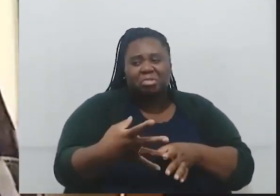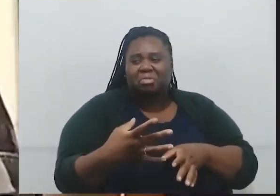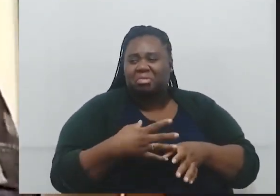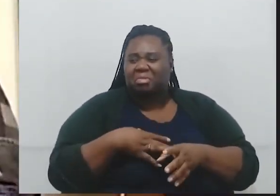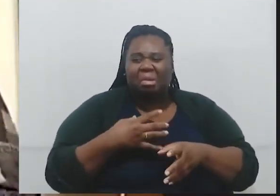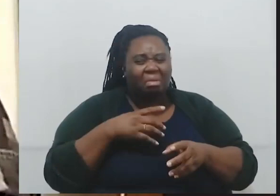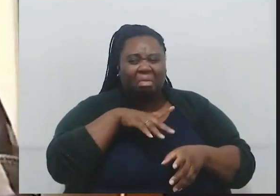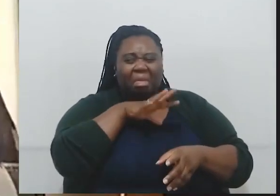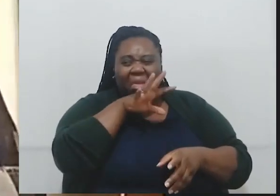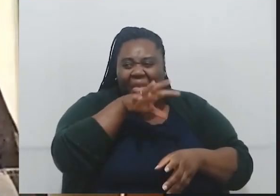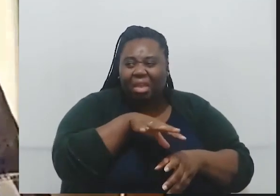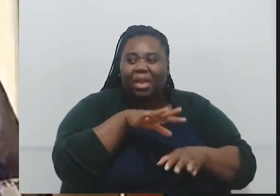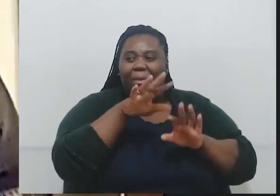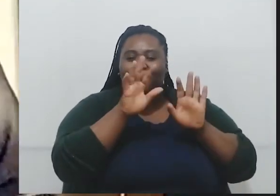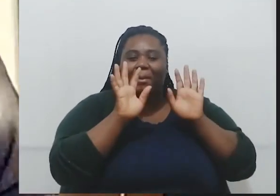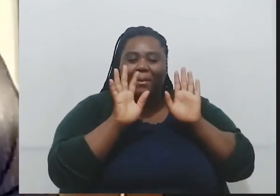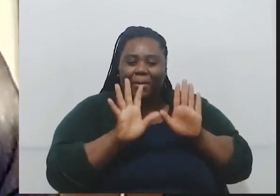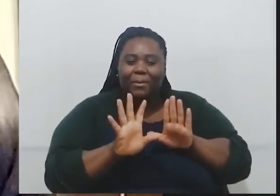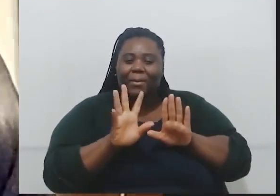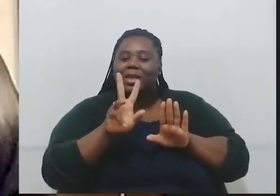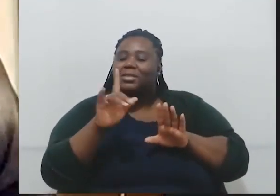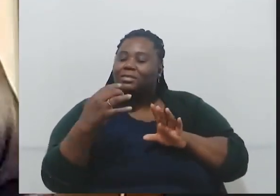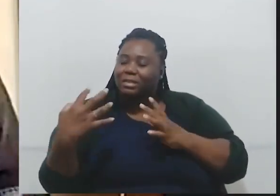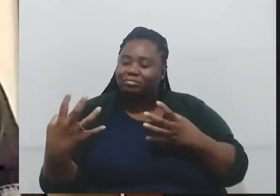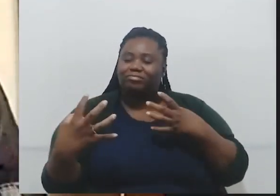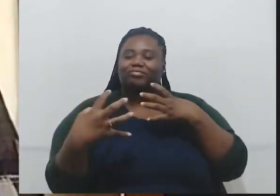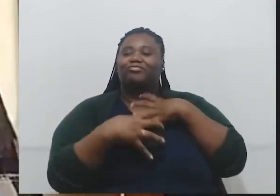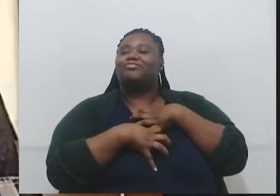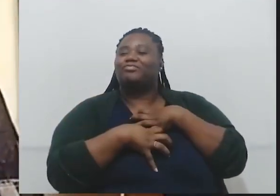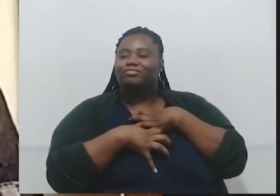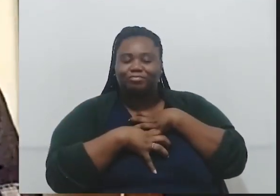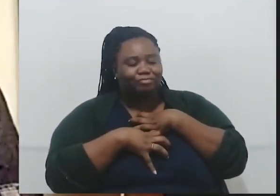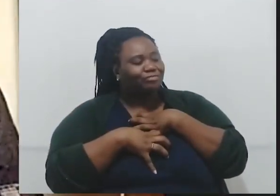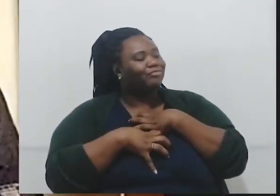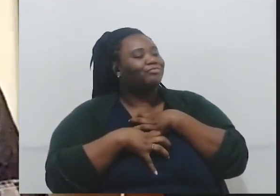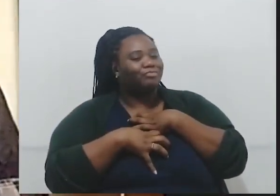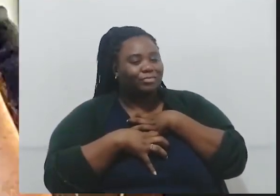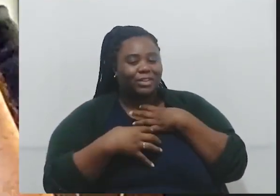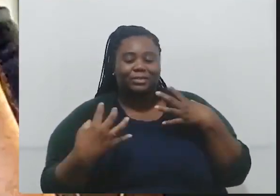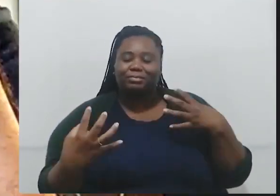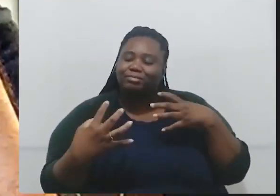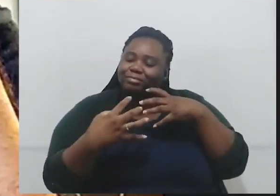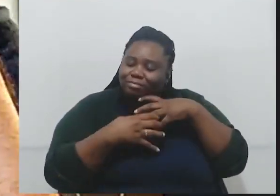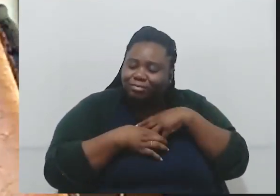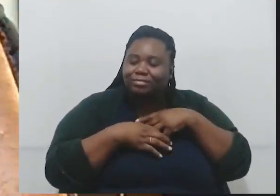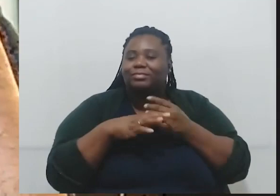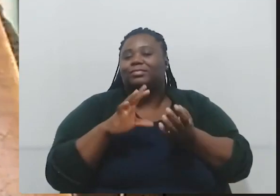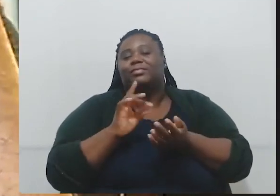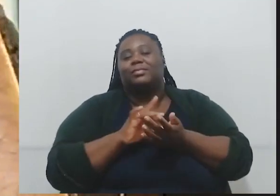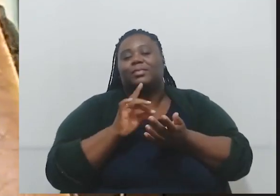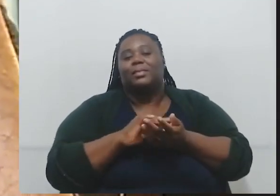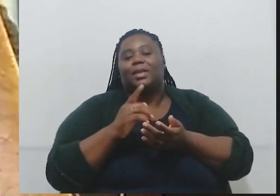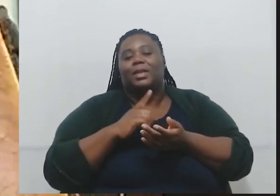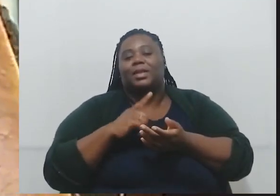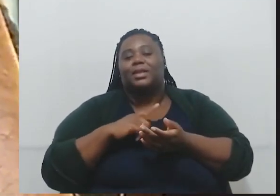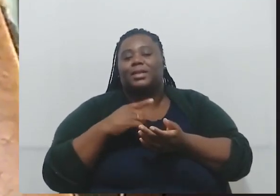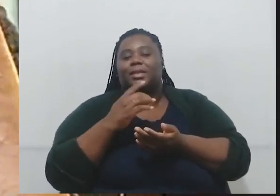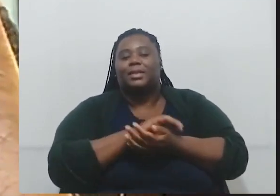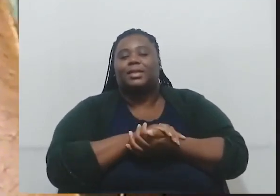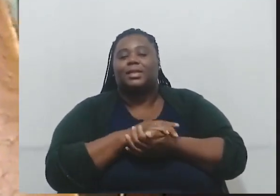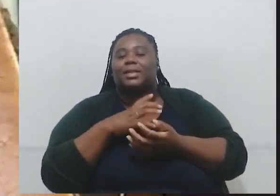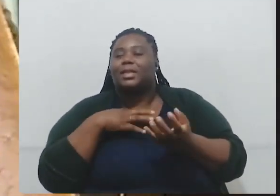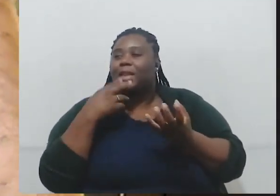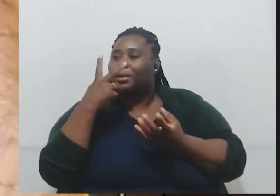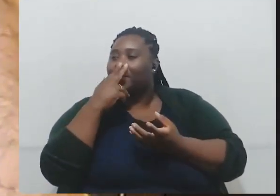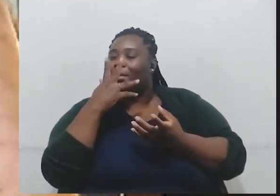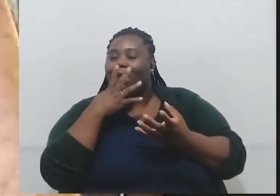achando, sei lá, qualquer coisa, mas você vai sair sentindo um negócio, sabe? Tem alguma coisa de